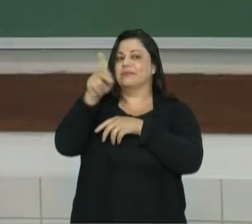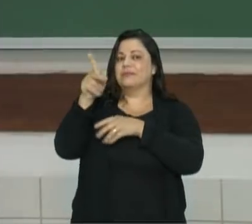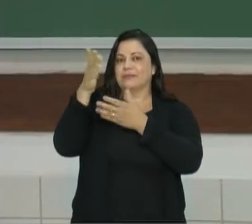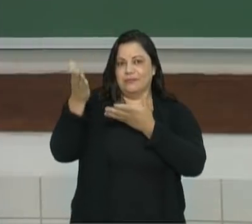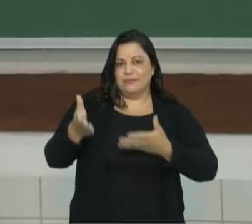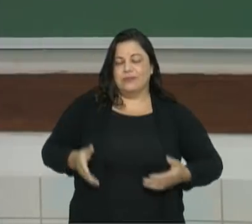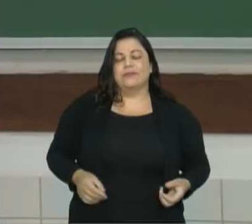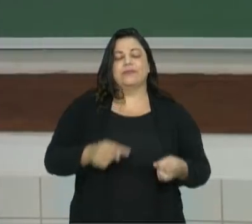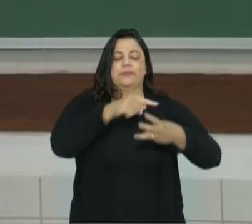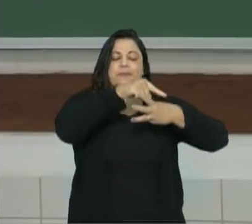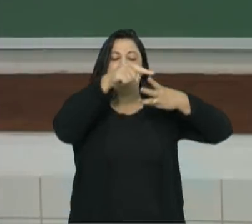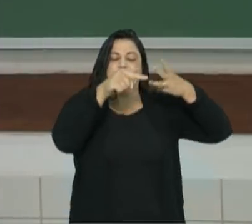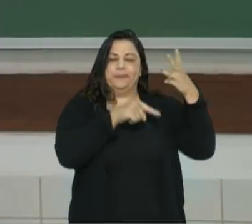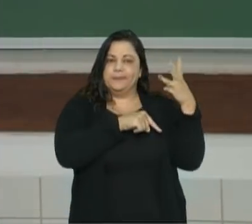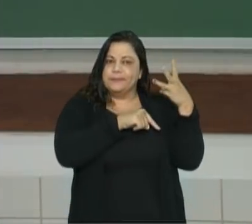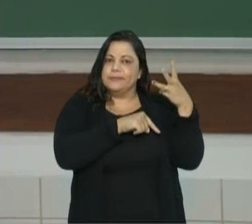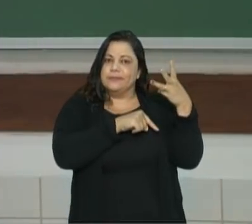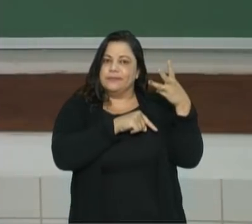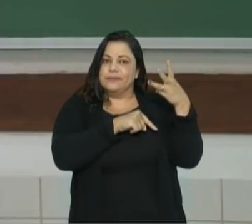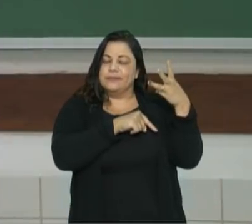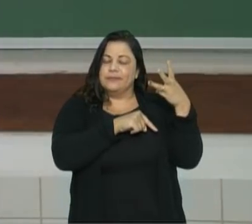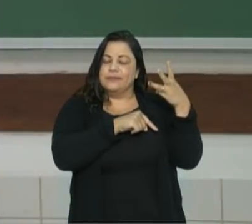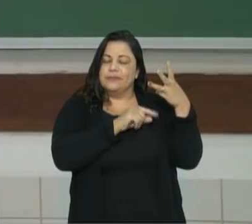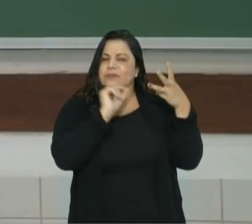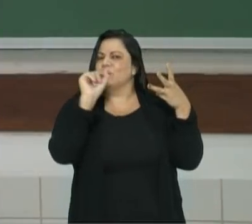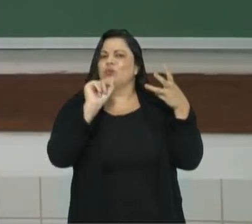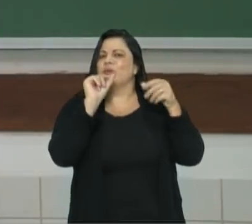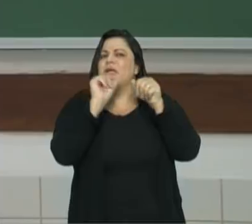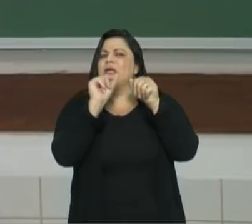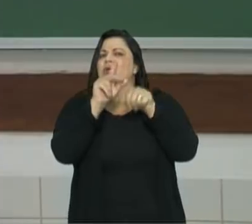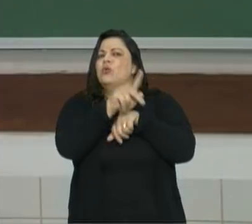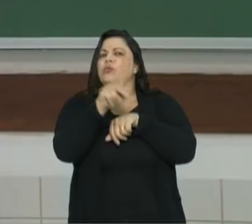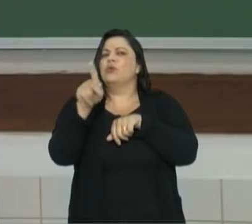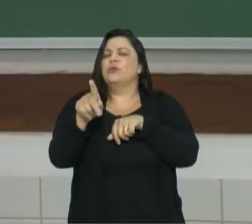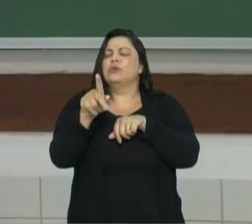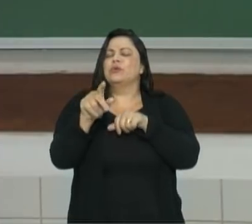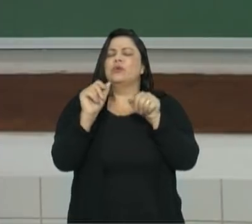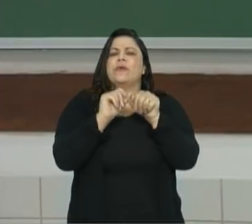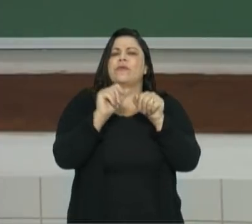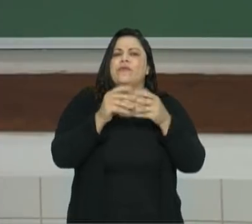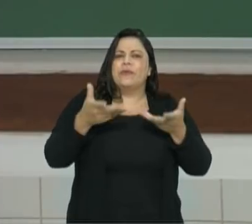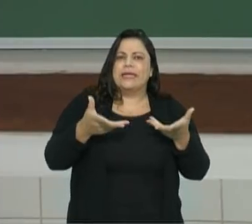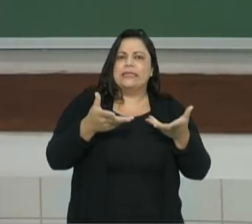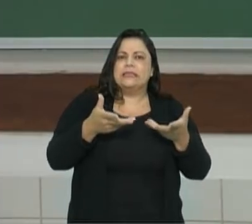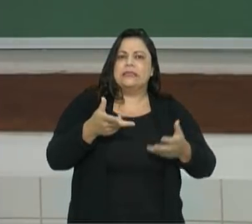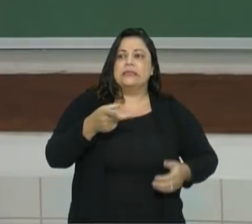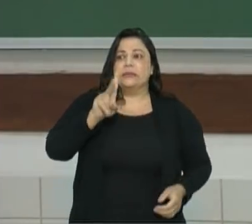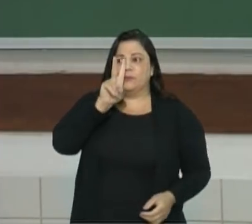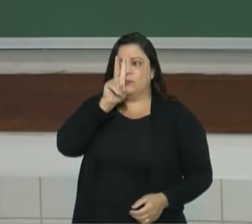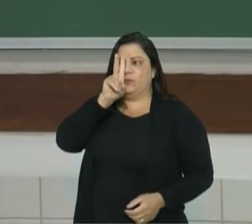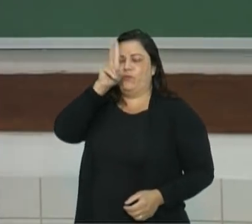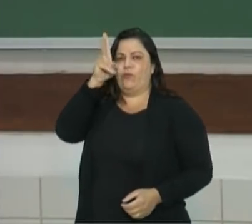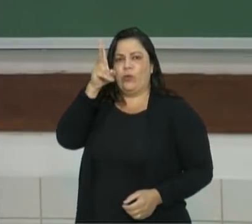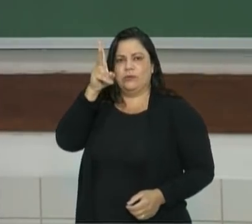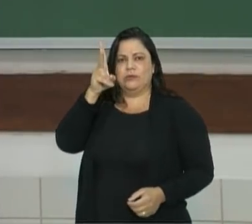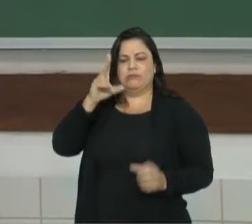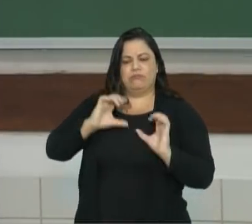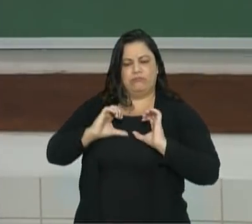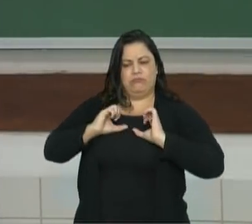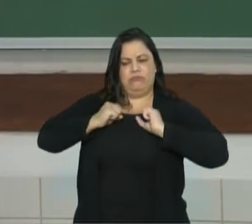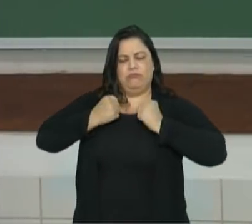Nessas 3 situações, eu apliquei força sobre essa mesa.